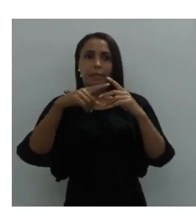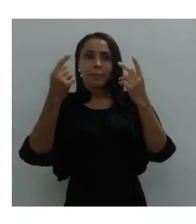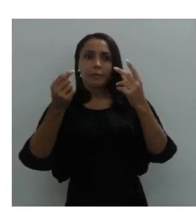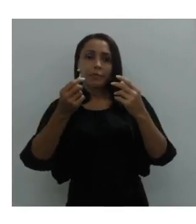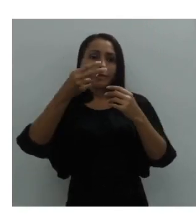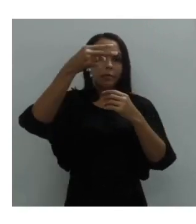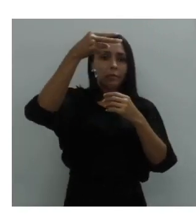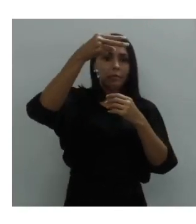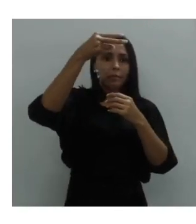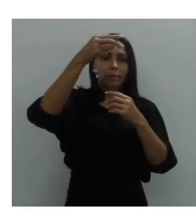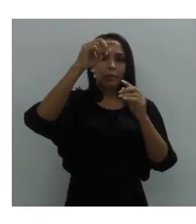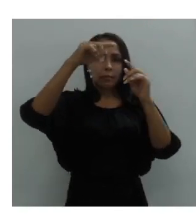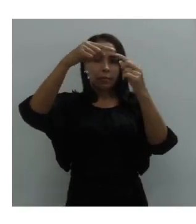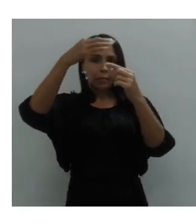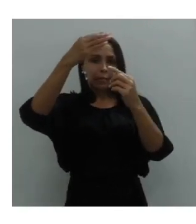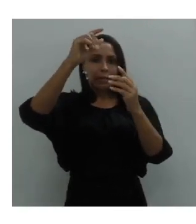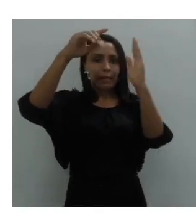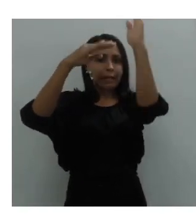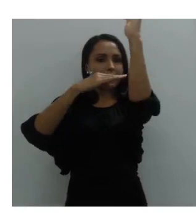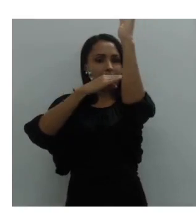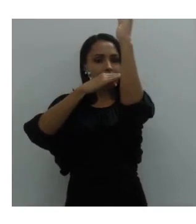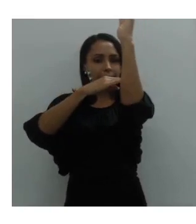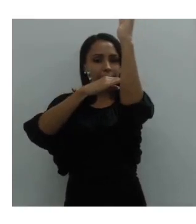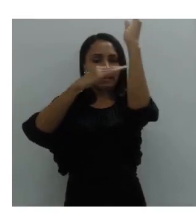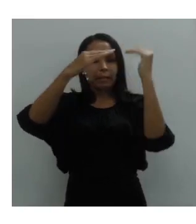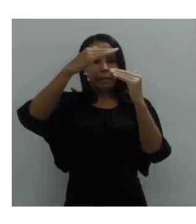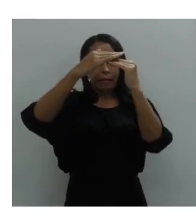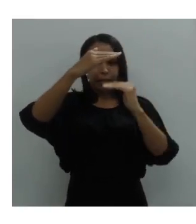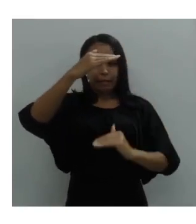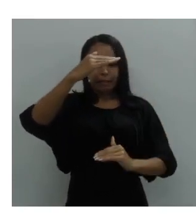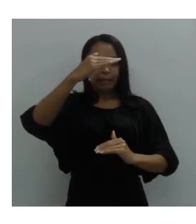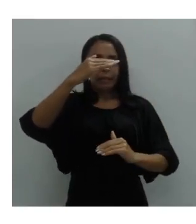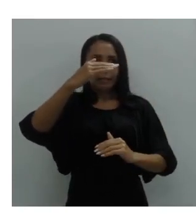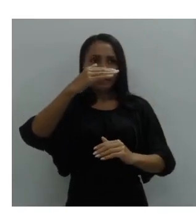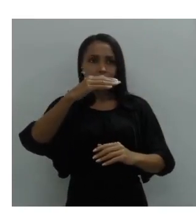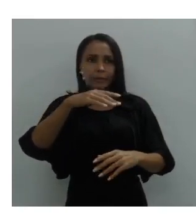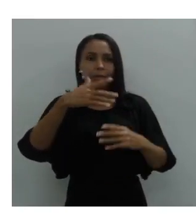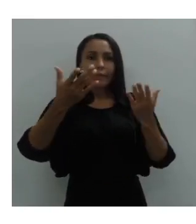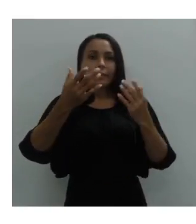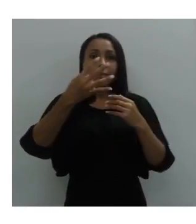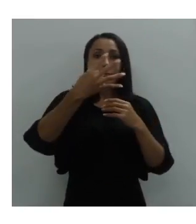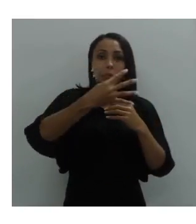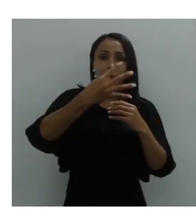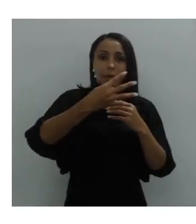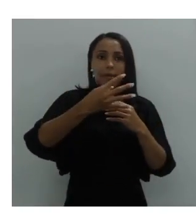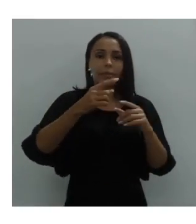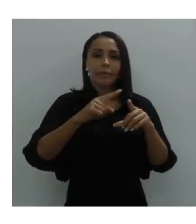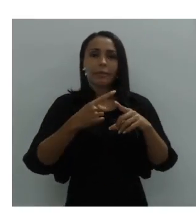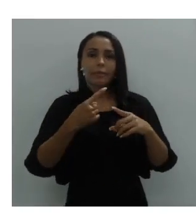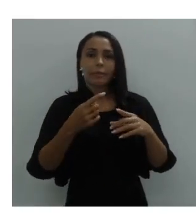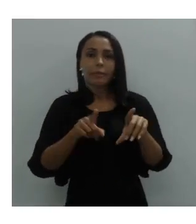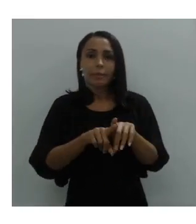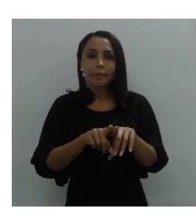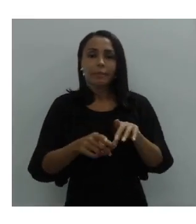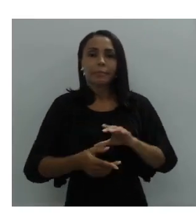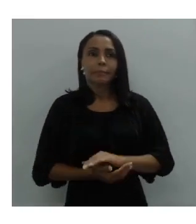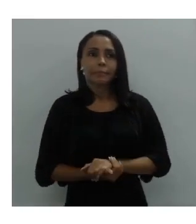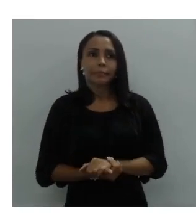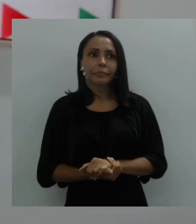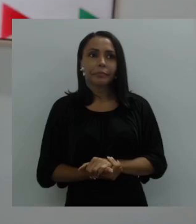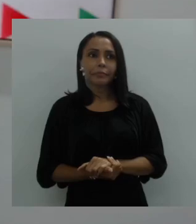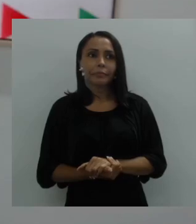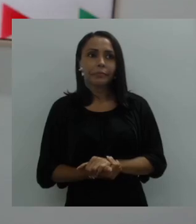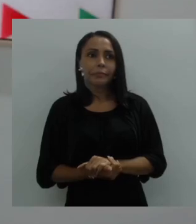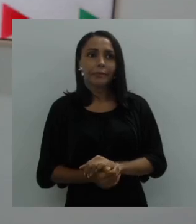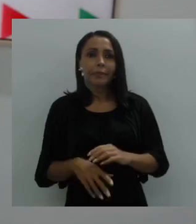segundo, descendo nós temos o terceiro quadrante e para finalizar nós temos o quarto quadrante. O